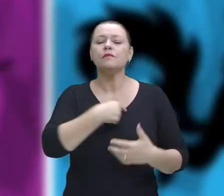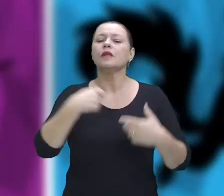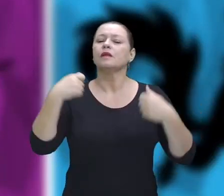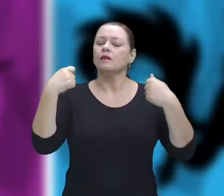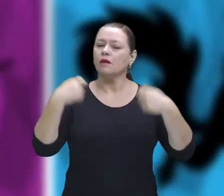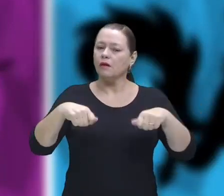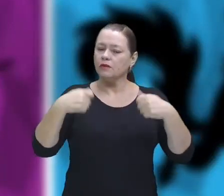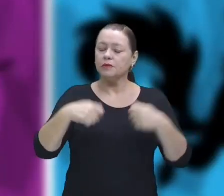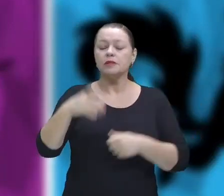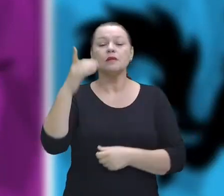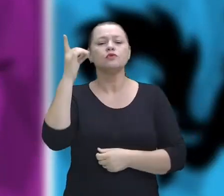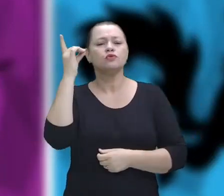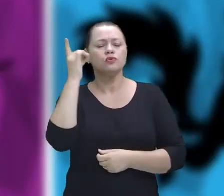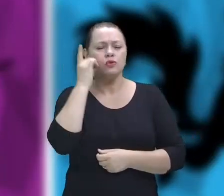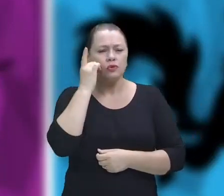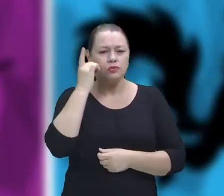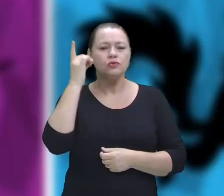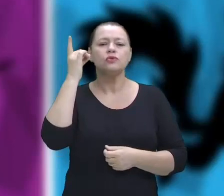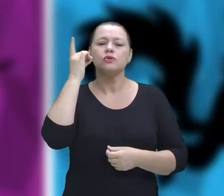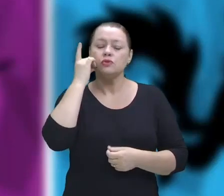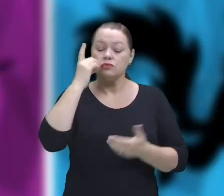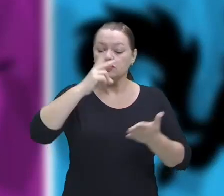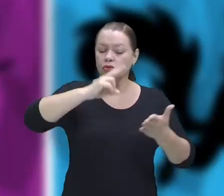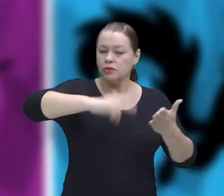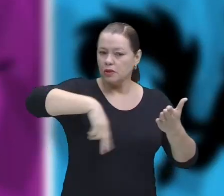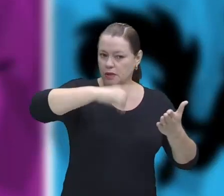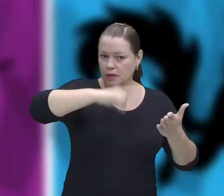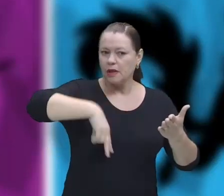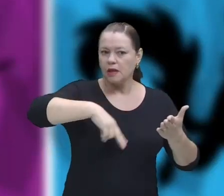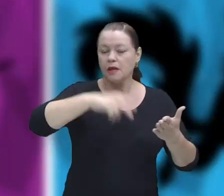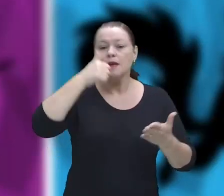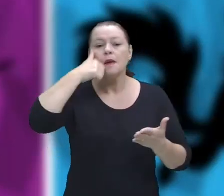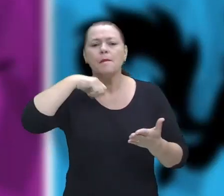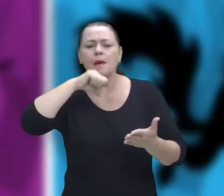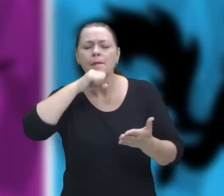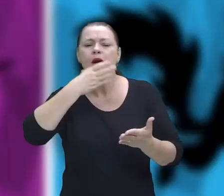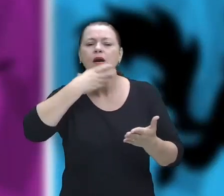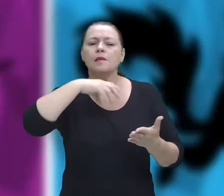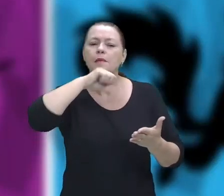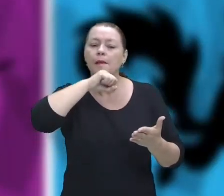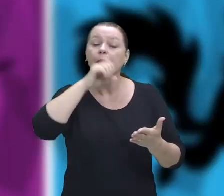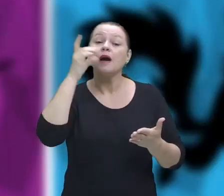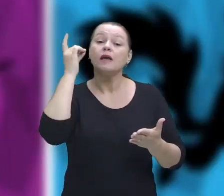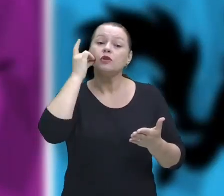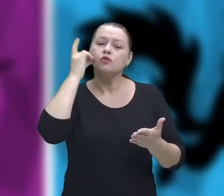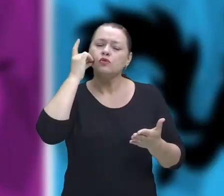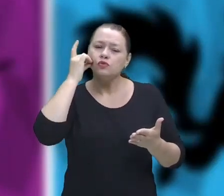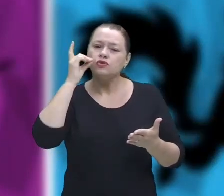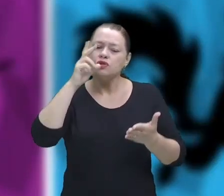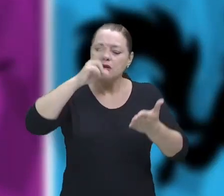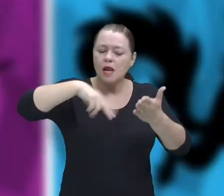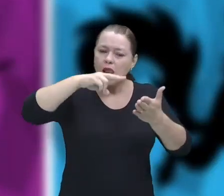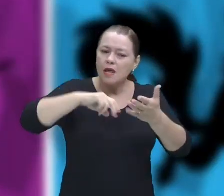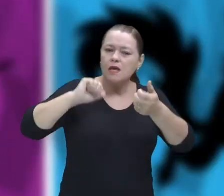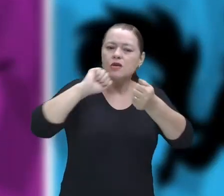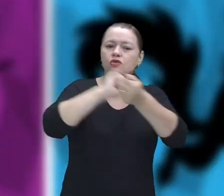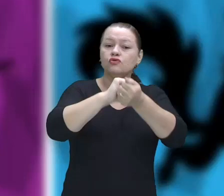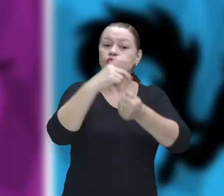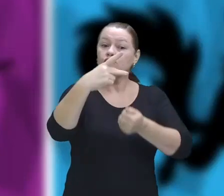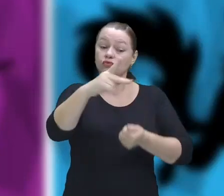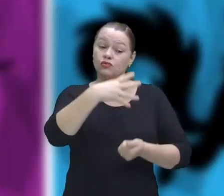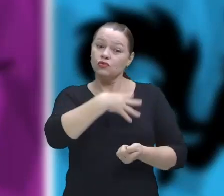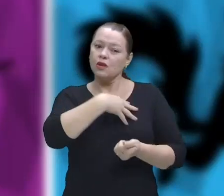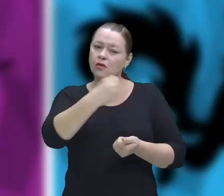no nosso dia a dia. Papai e mamãe, leia com seu filho diariamente uma historinha que ele goste, uma